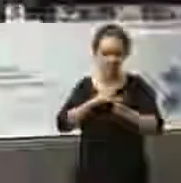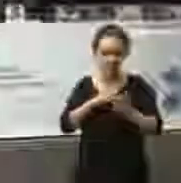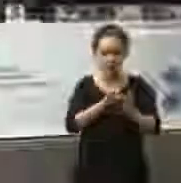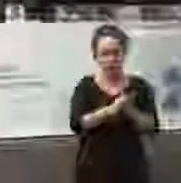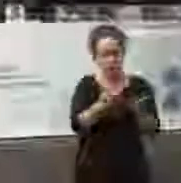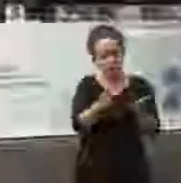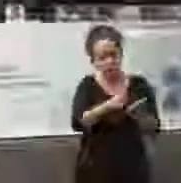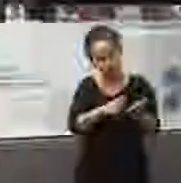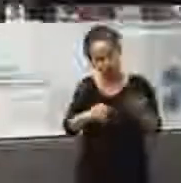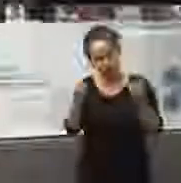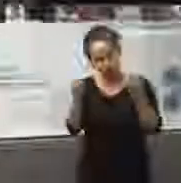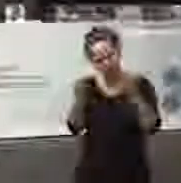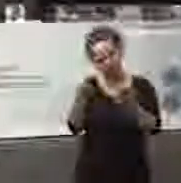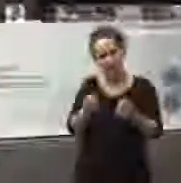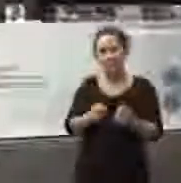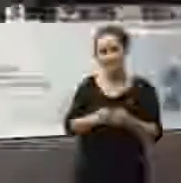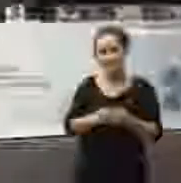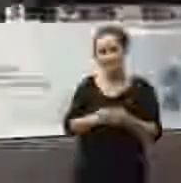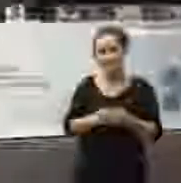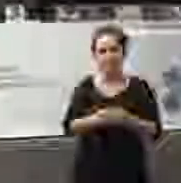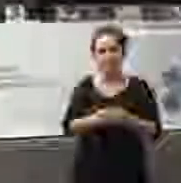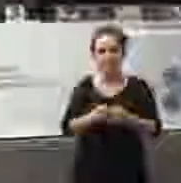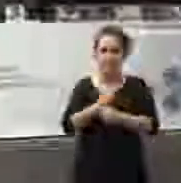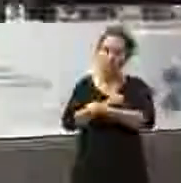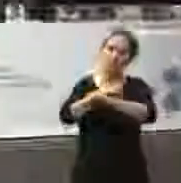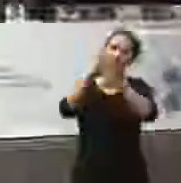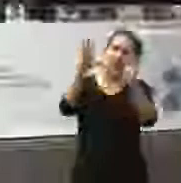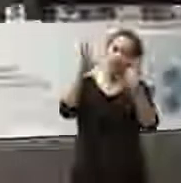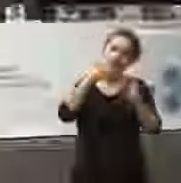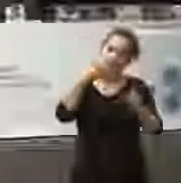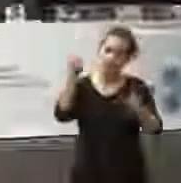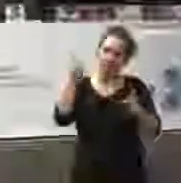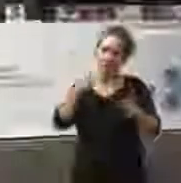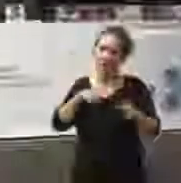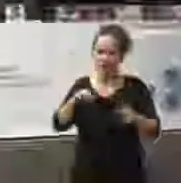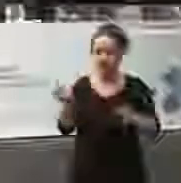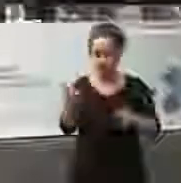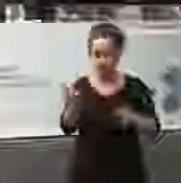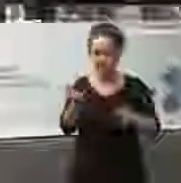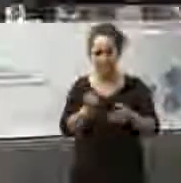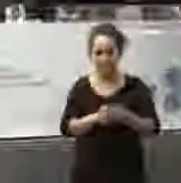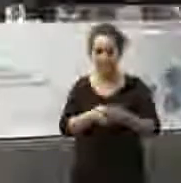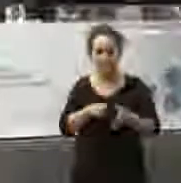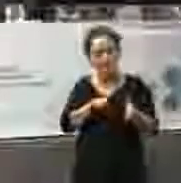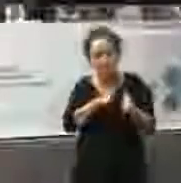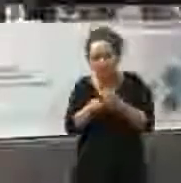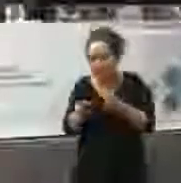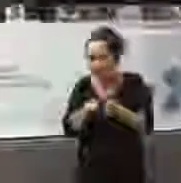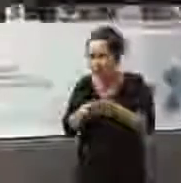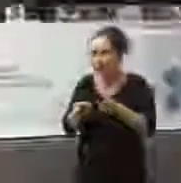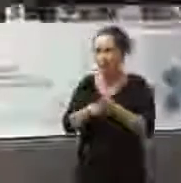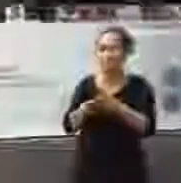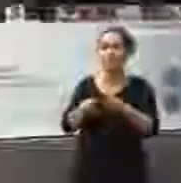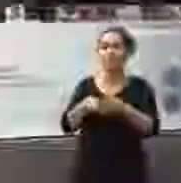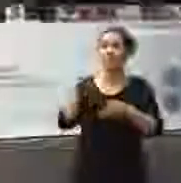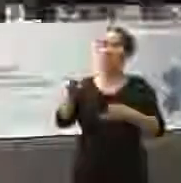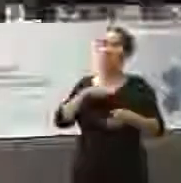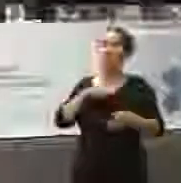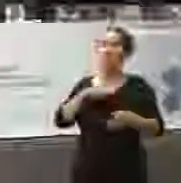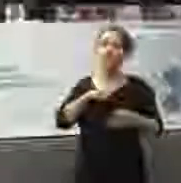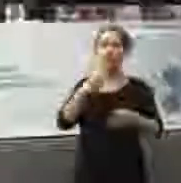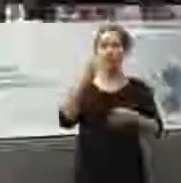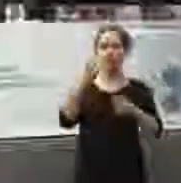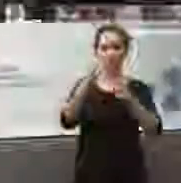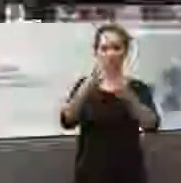respeito da regulação ea maiores esclarecimentos esclarecimentos é possível consultar lo é ele traz